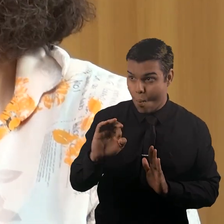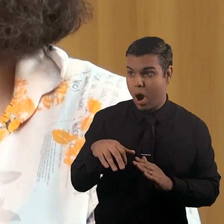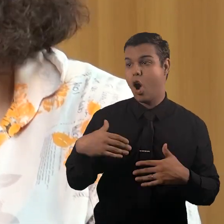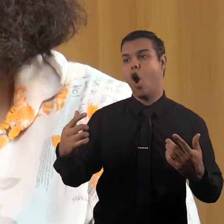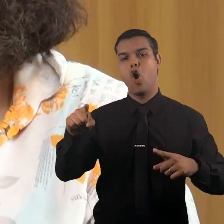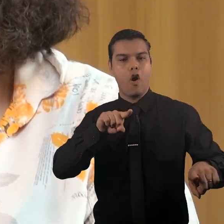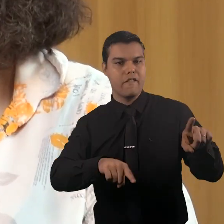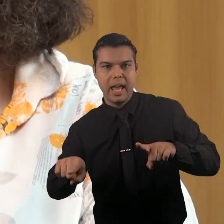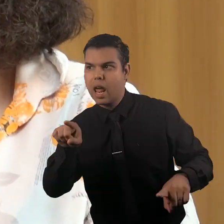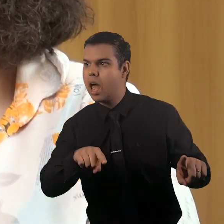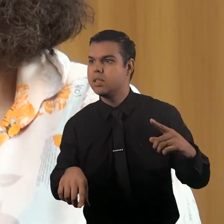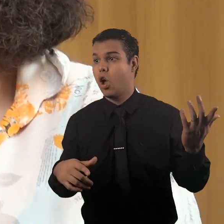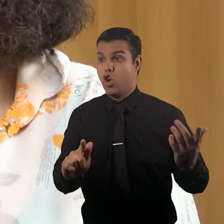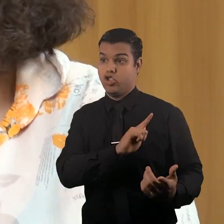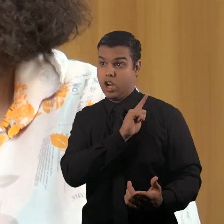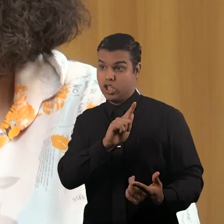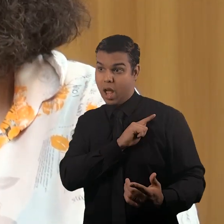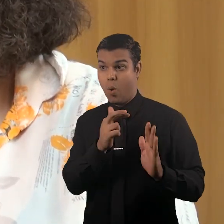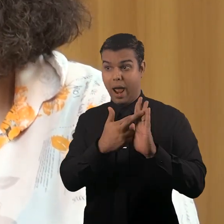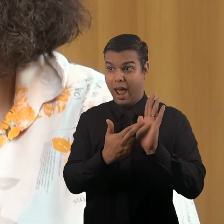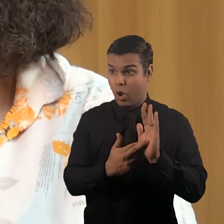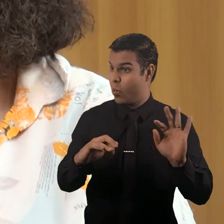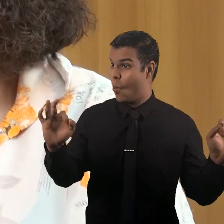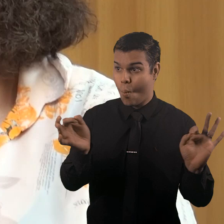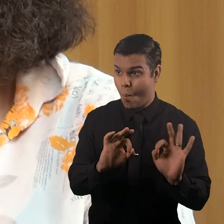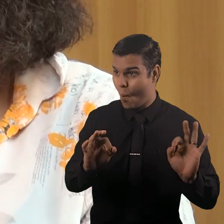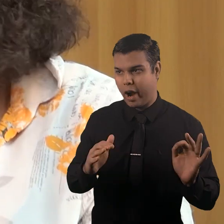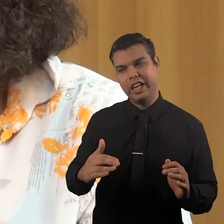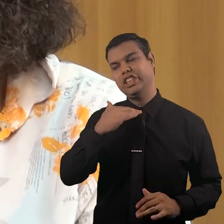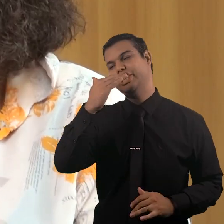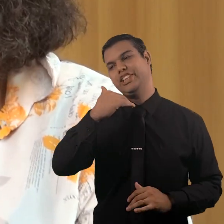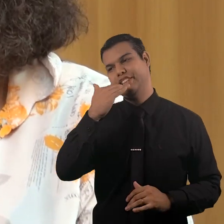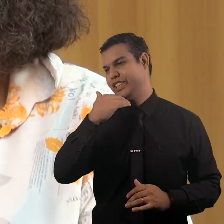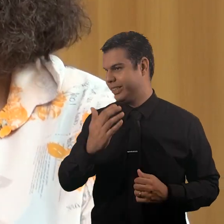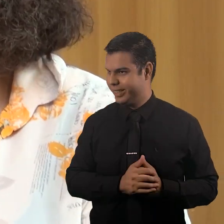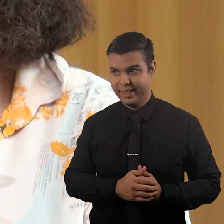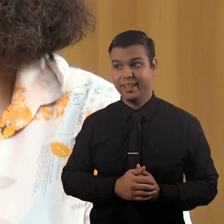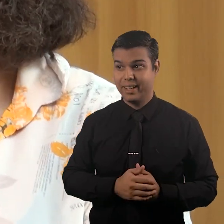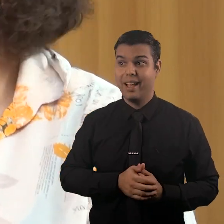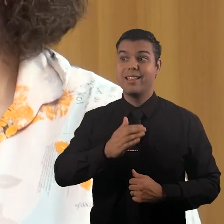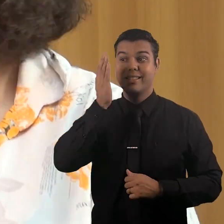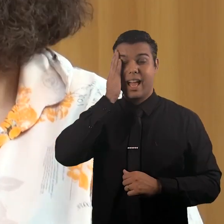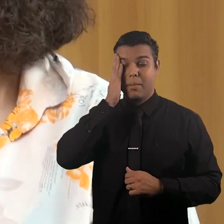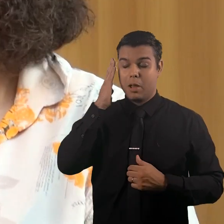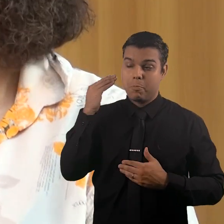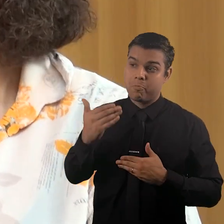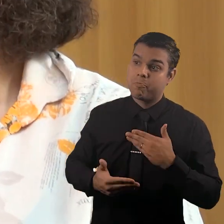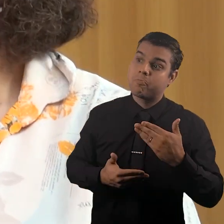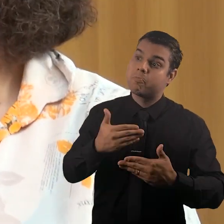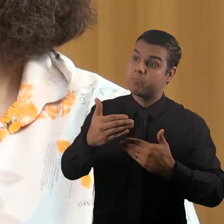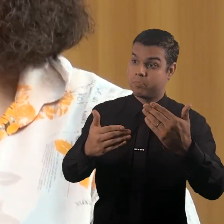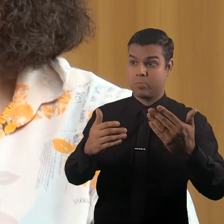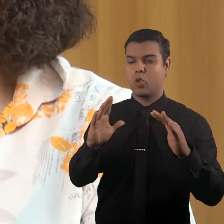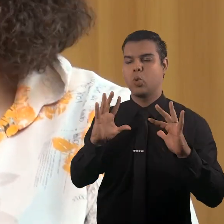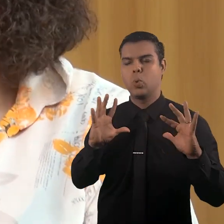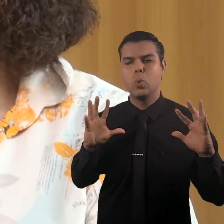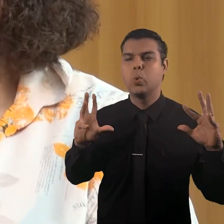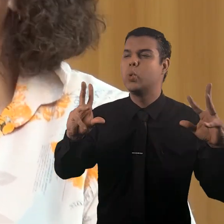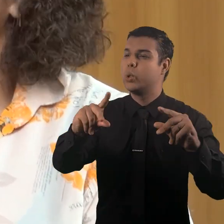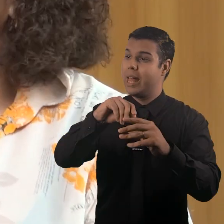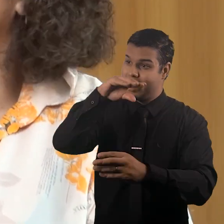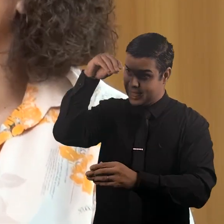de governança e de gestão, não funciona, né? Então, no final das contas, muitas